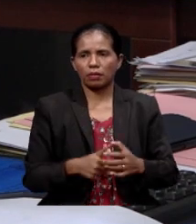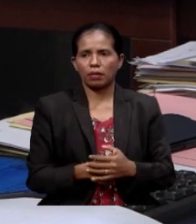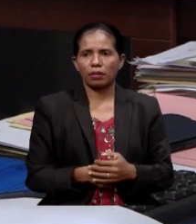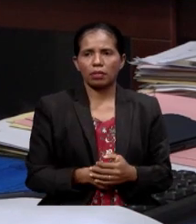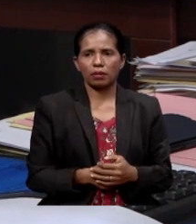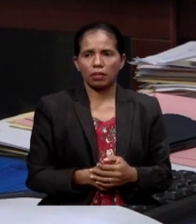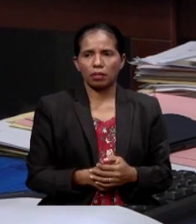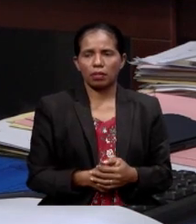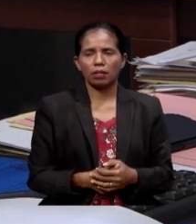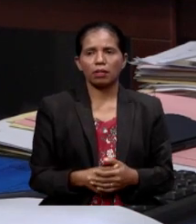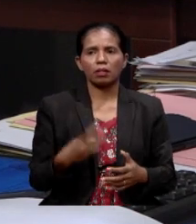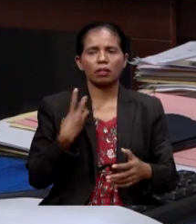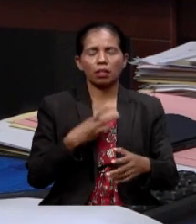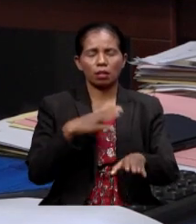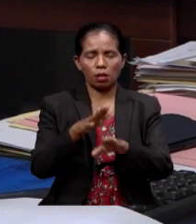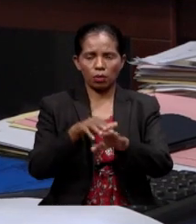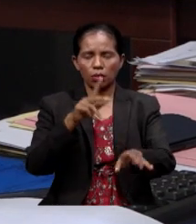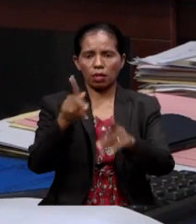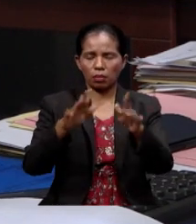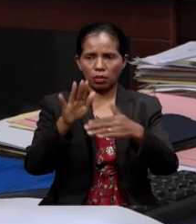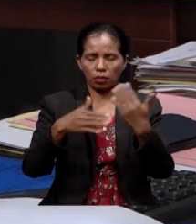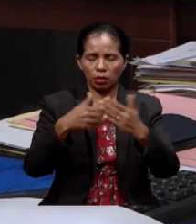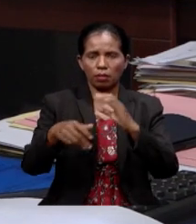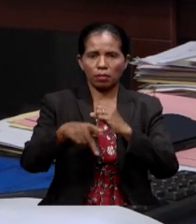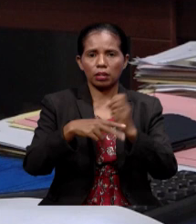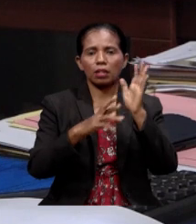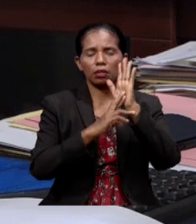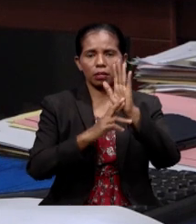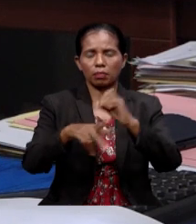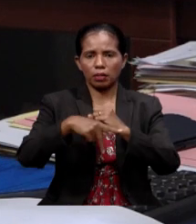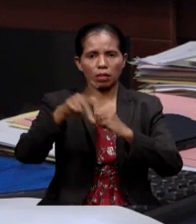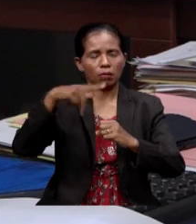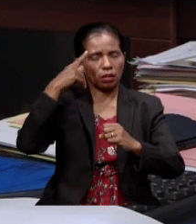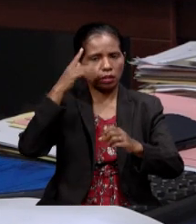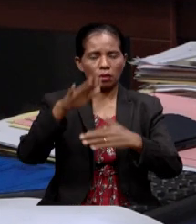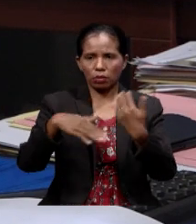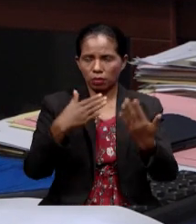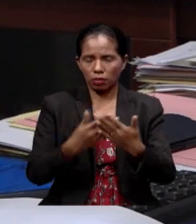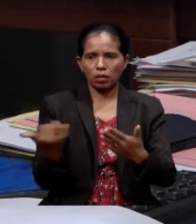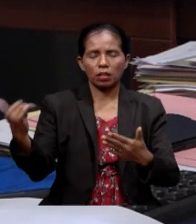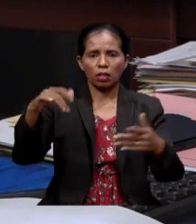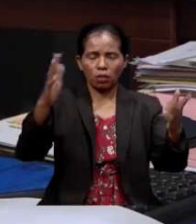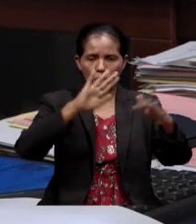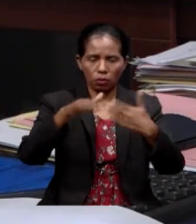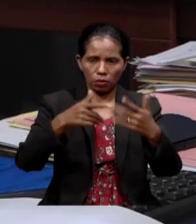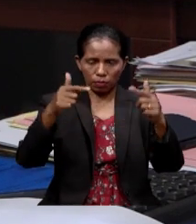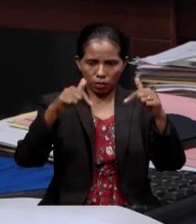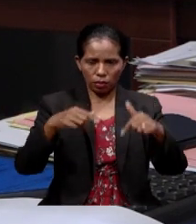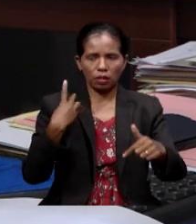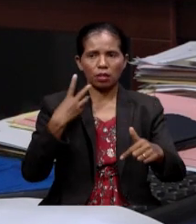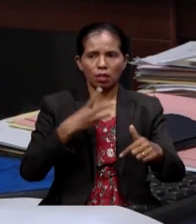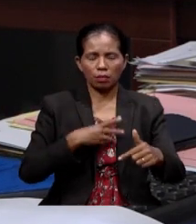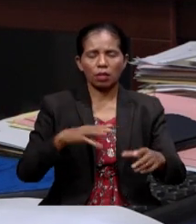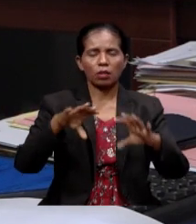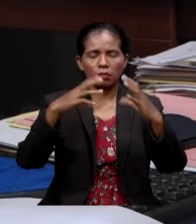nenia mecanismo ganha, se convida o teu representante do partido político será outro mais, a mim, aprecia a Comissão Nacional